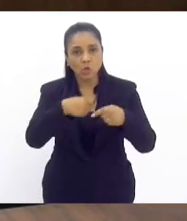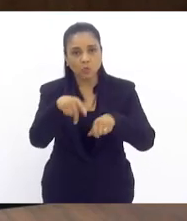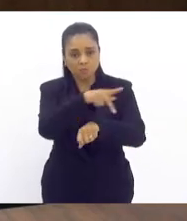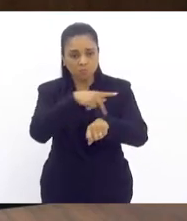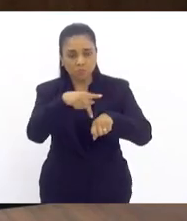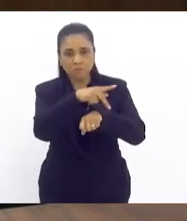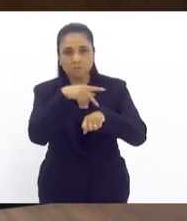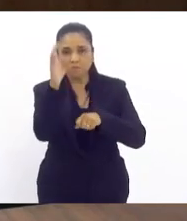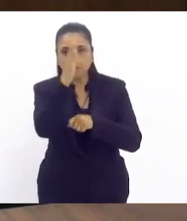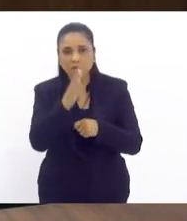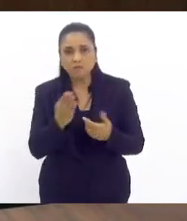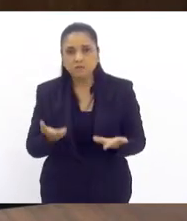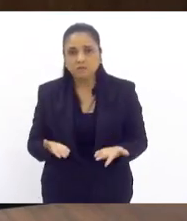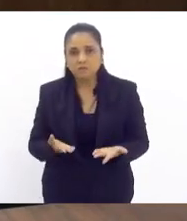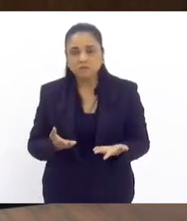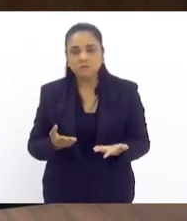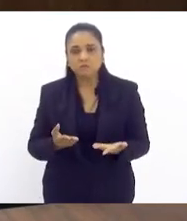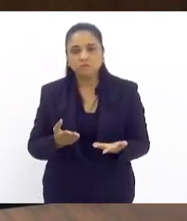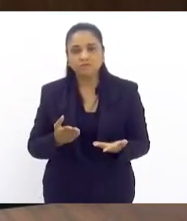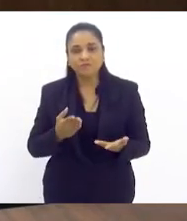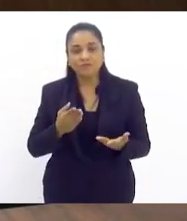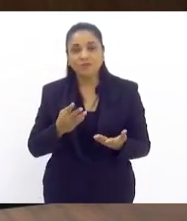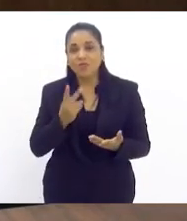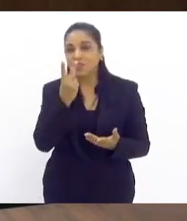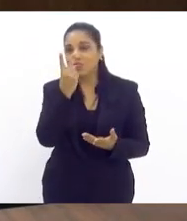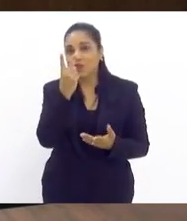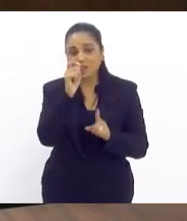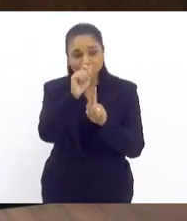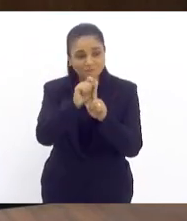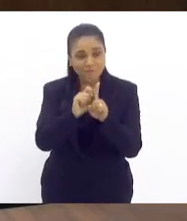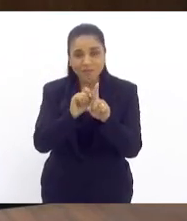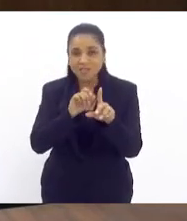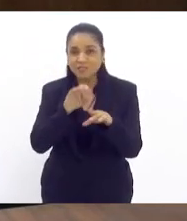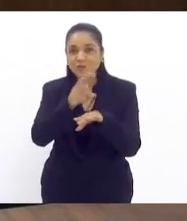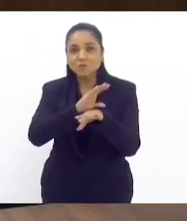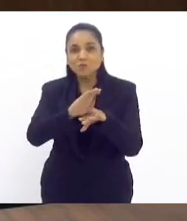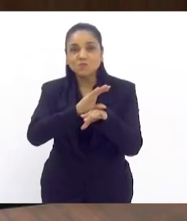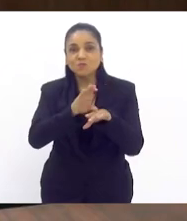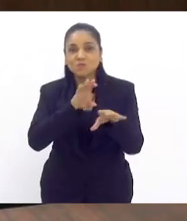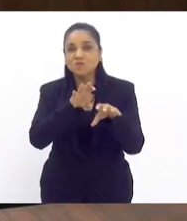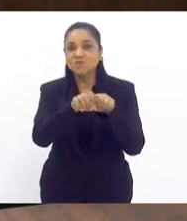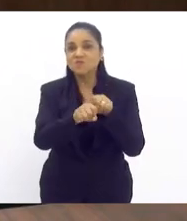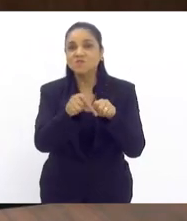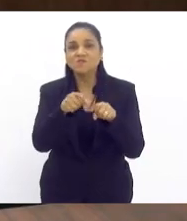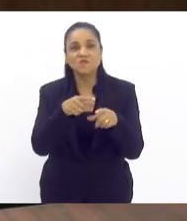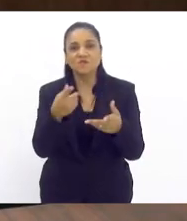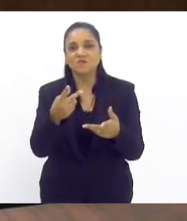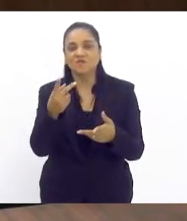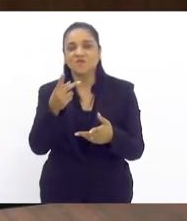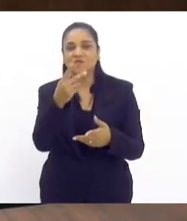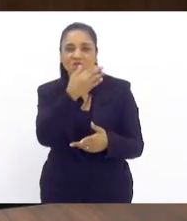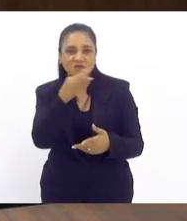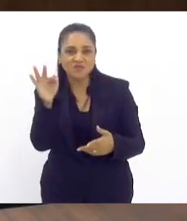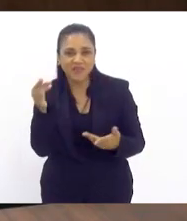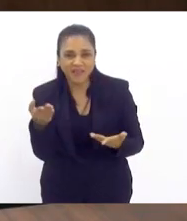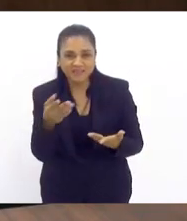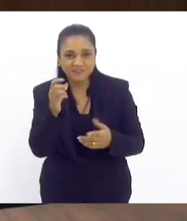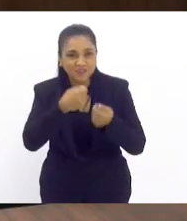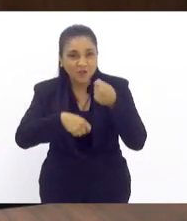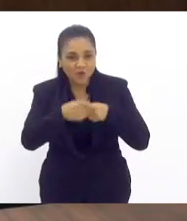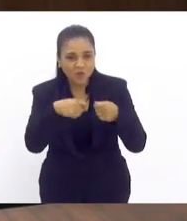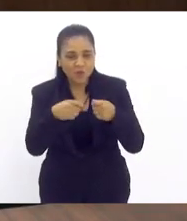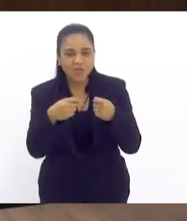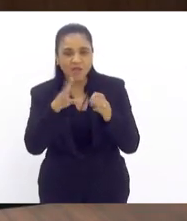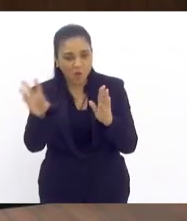que cursou Economia apenas dois meses, incluiu o Estado do Rio de Janeiro nessa lista negra. Então, assim, a gente